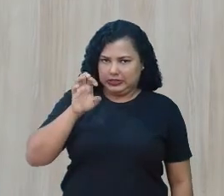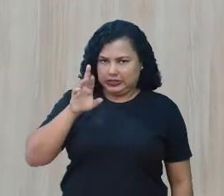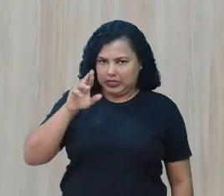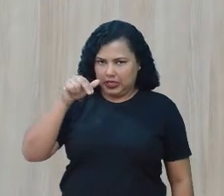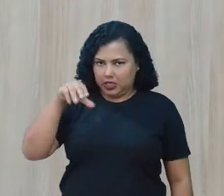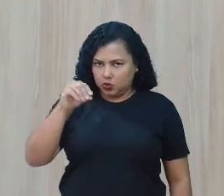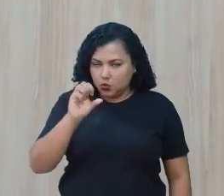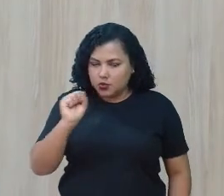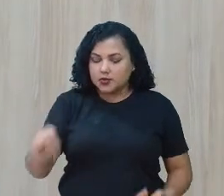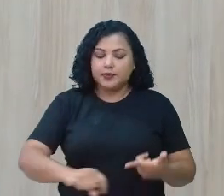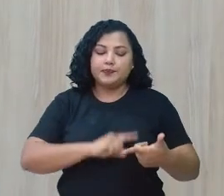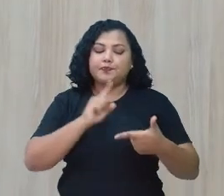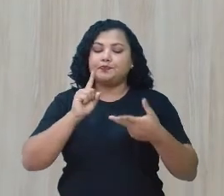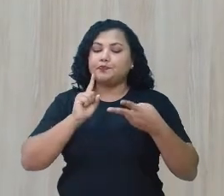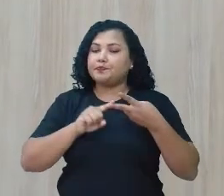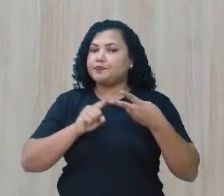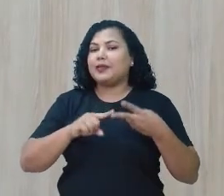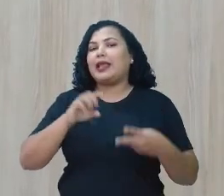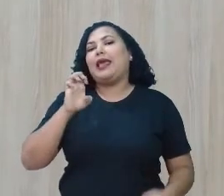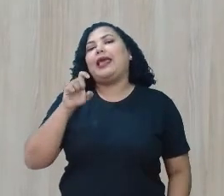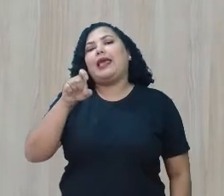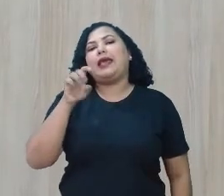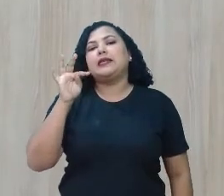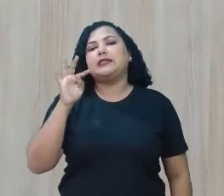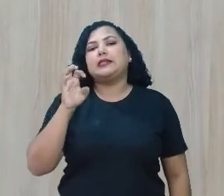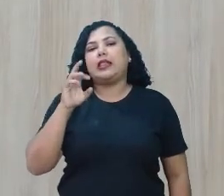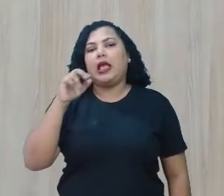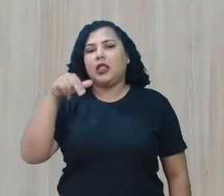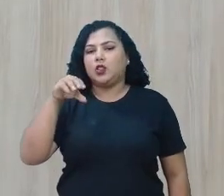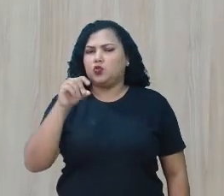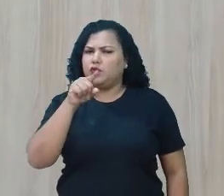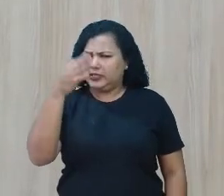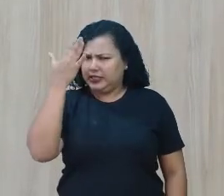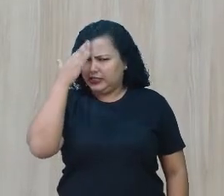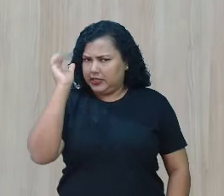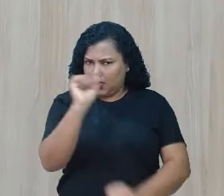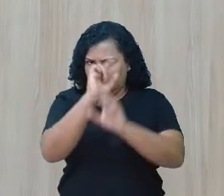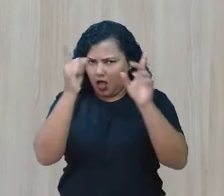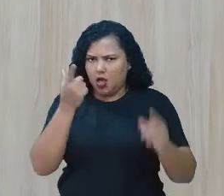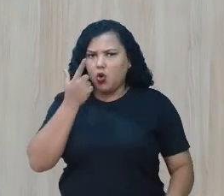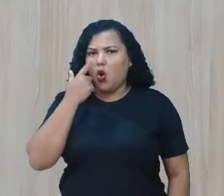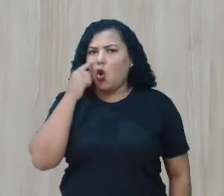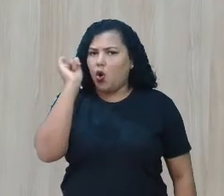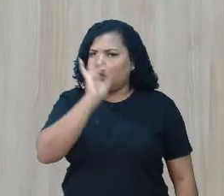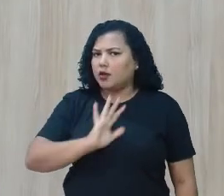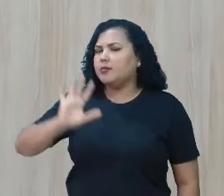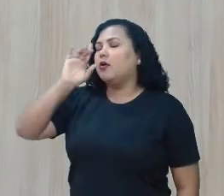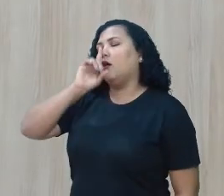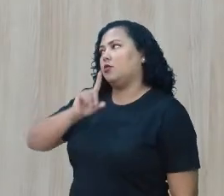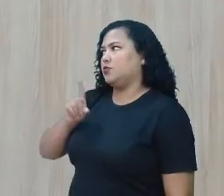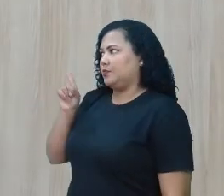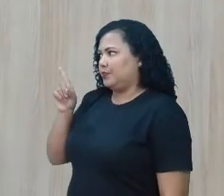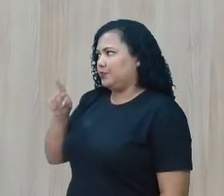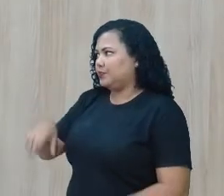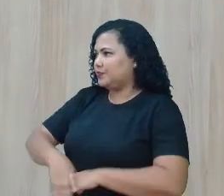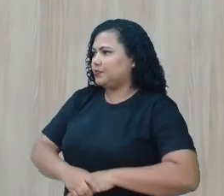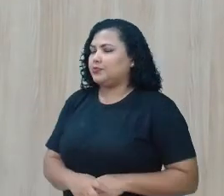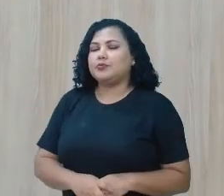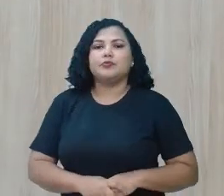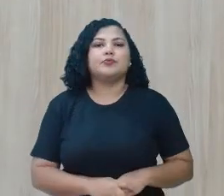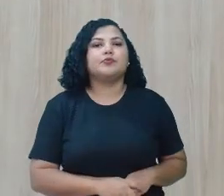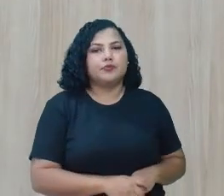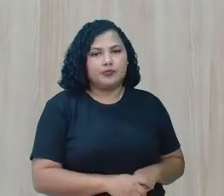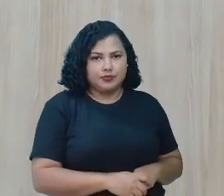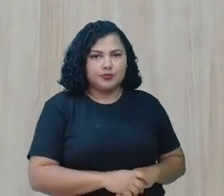exemplo aqui para ficar algo bem didático para que você entenda perfeitamente essa relação de ângulos internos e